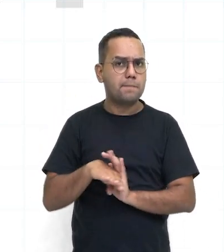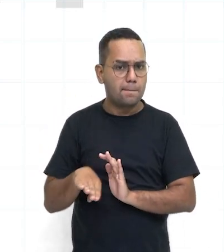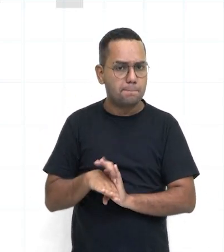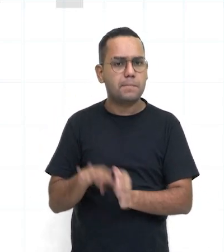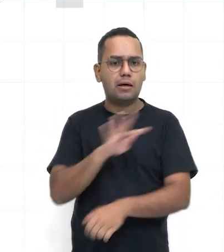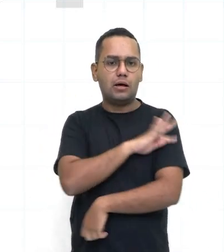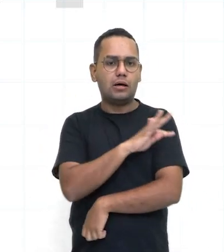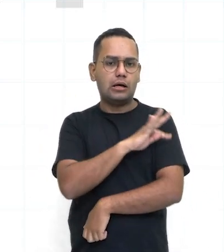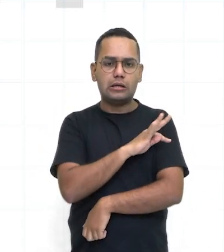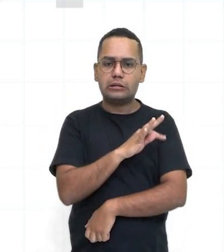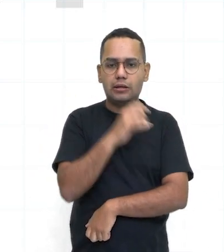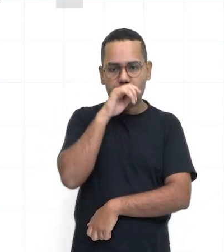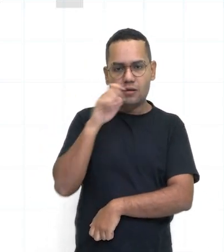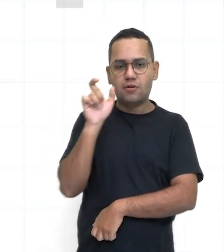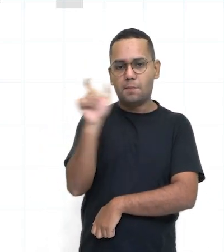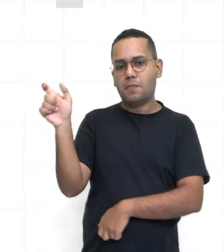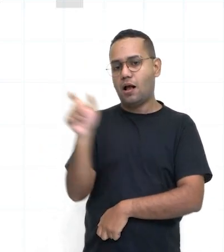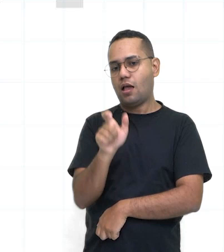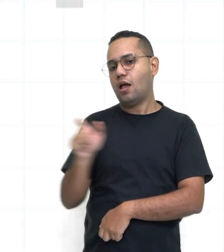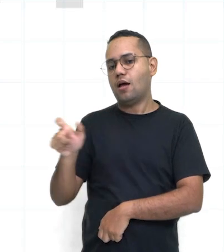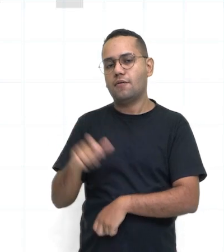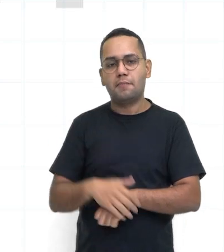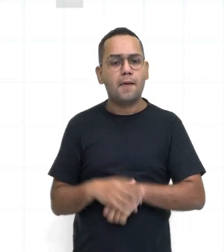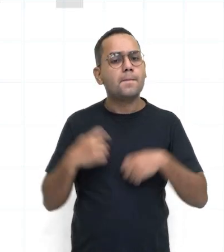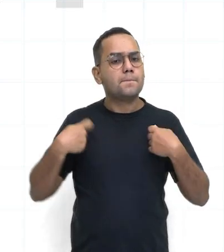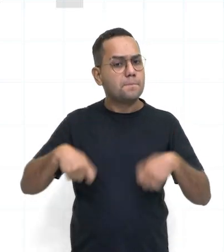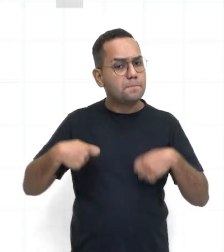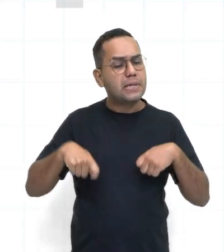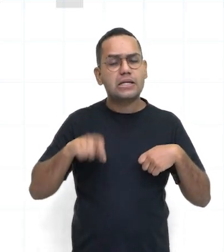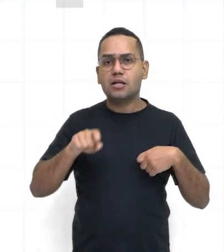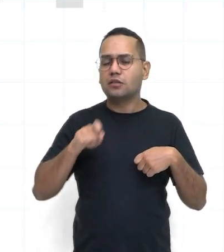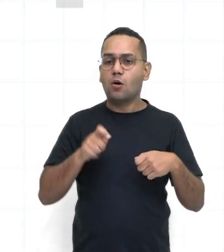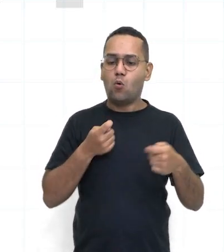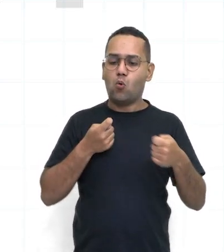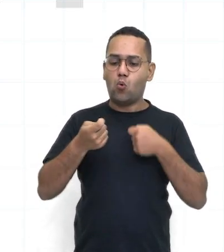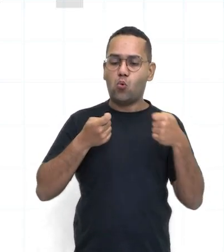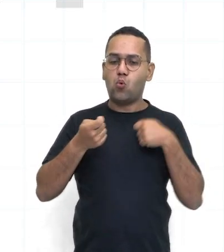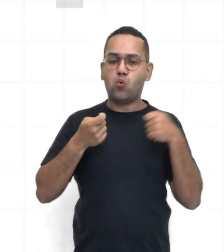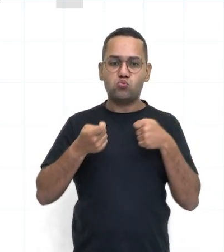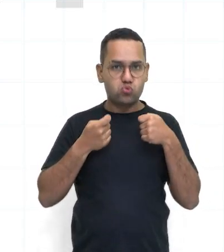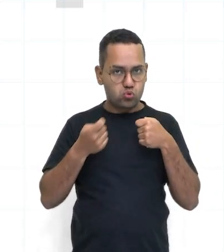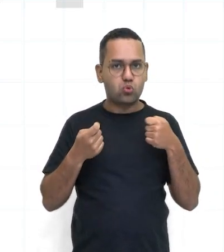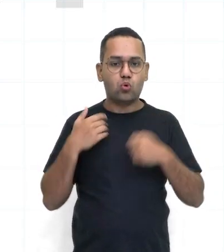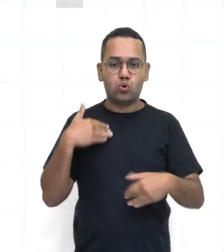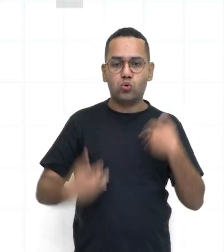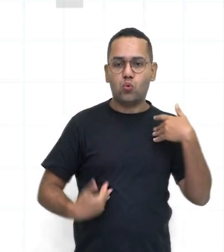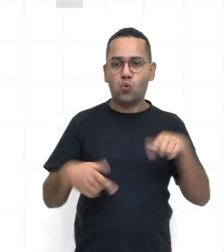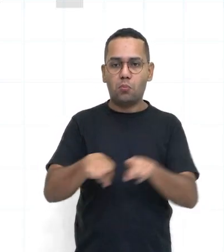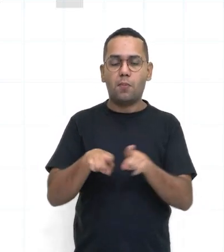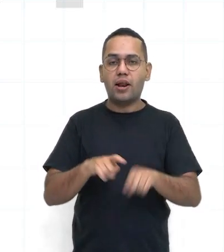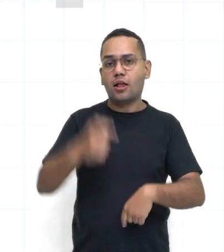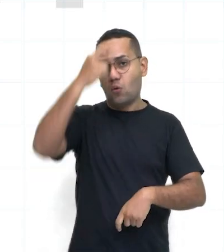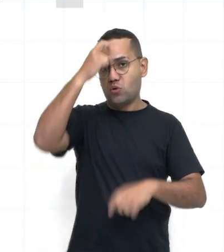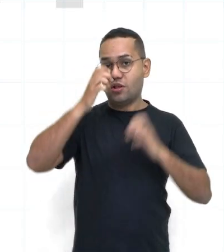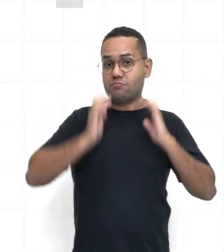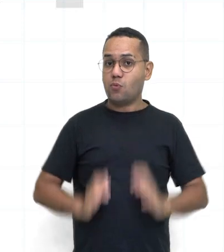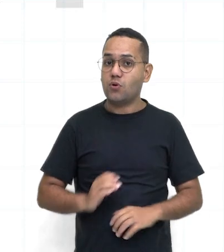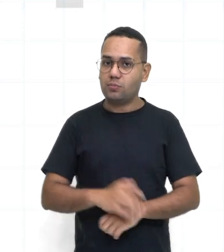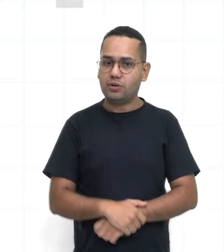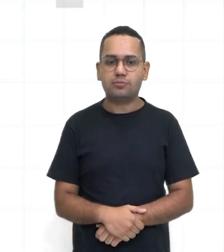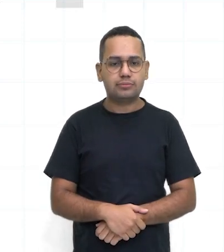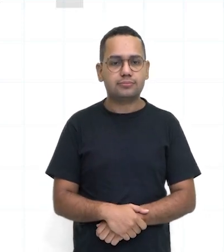plié, piruetas e arabesques, exigindo precisão, controle muscular e disciplina. Ponta